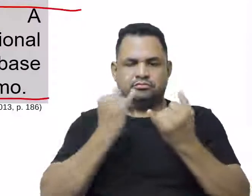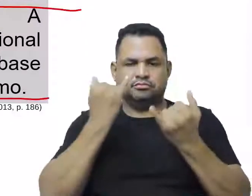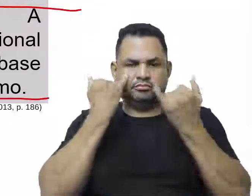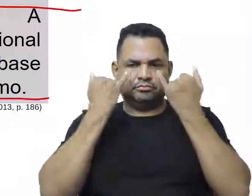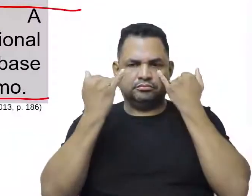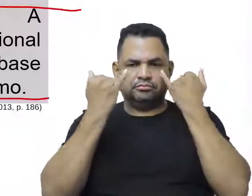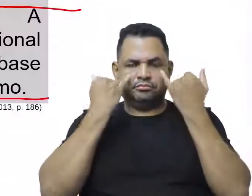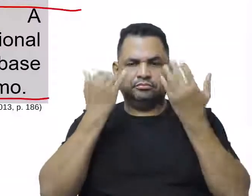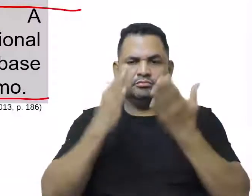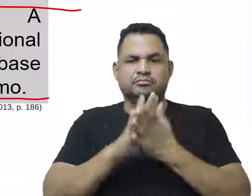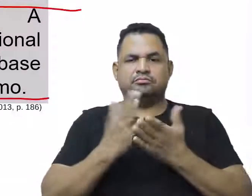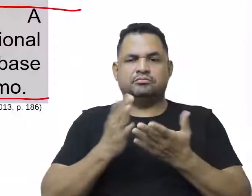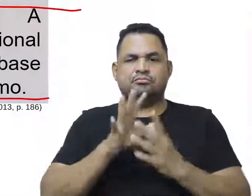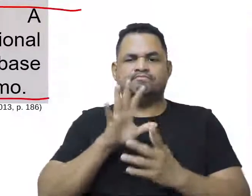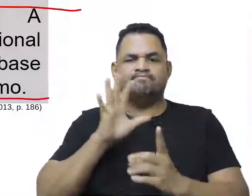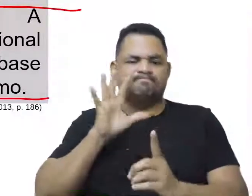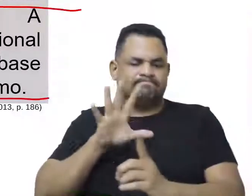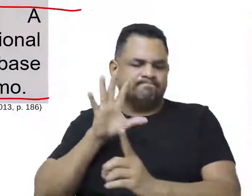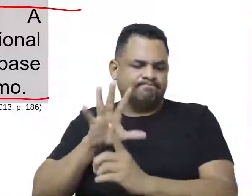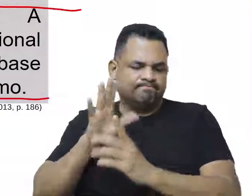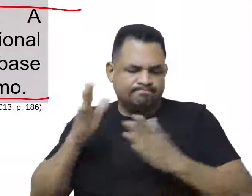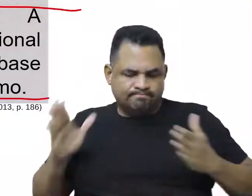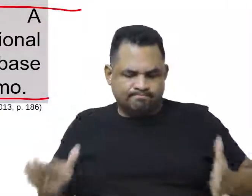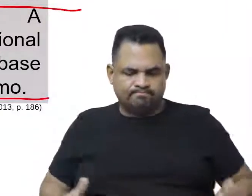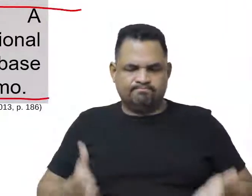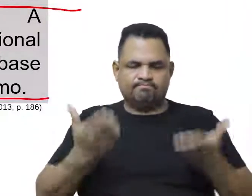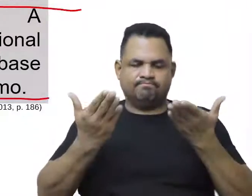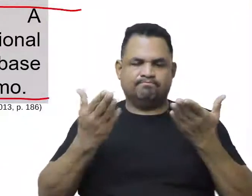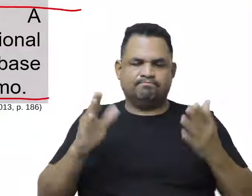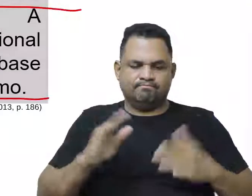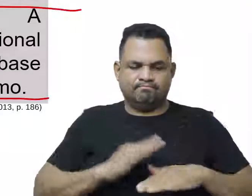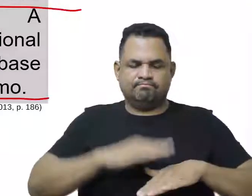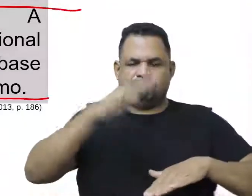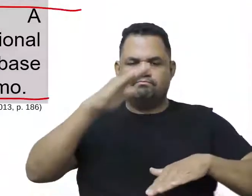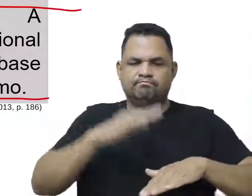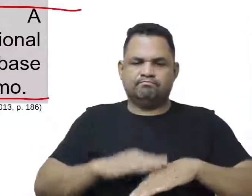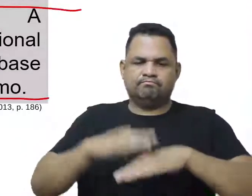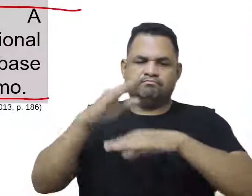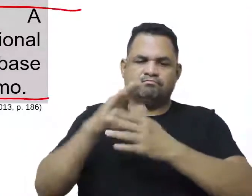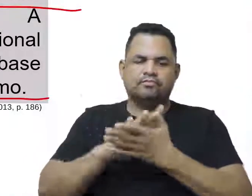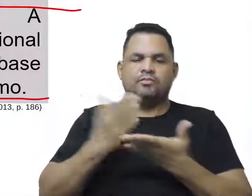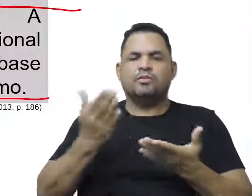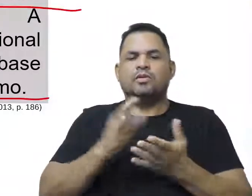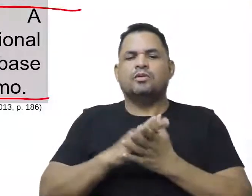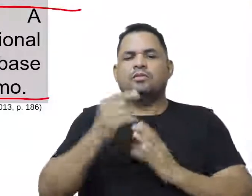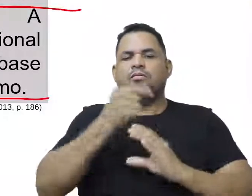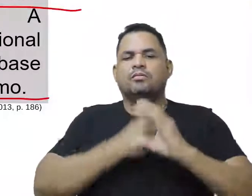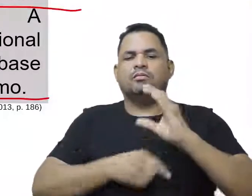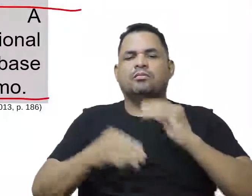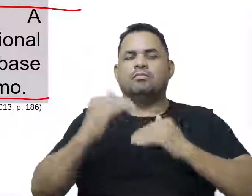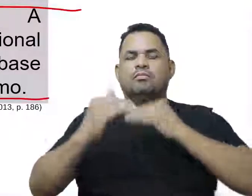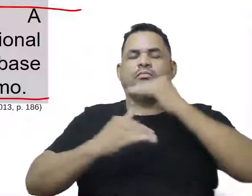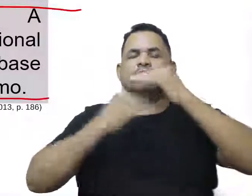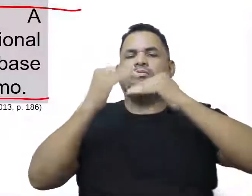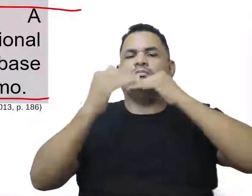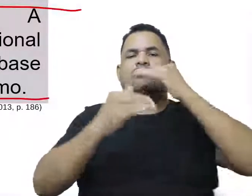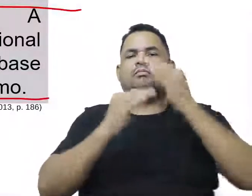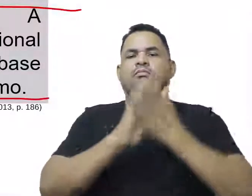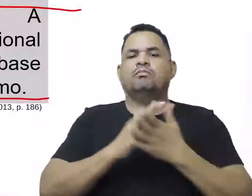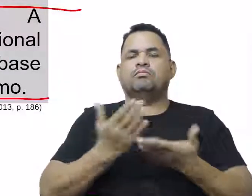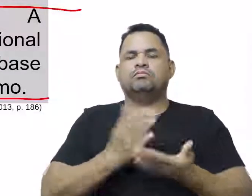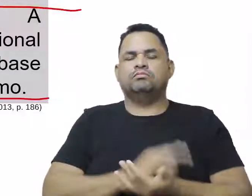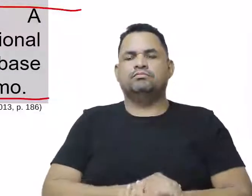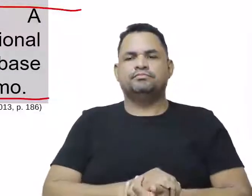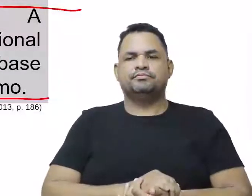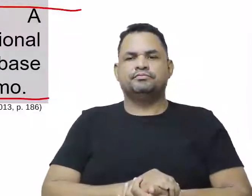informação elas impulsionaram mais e mais o capitalismo fizeram ele se desenvolver muito